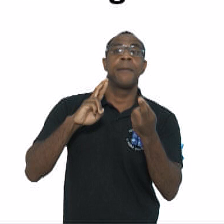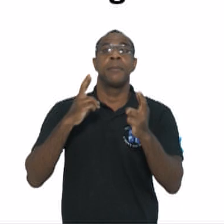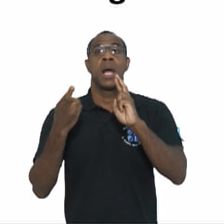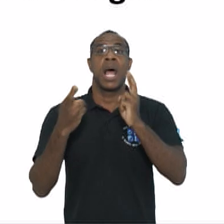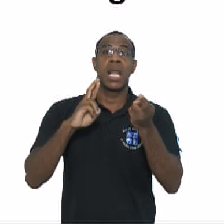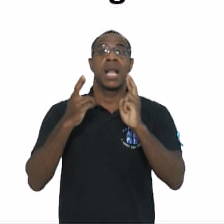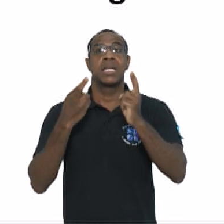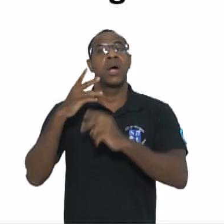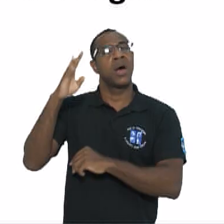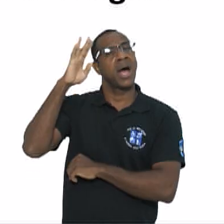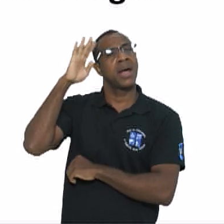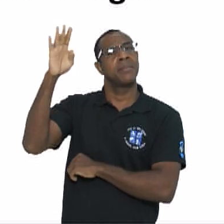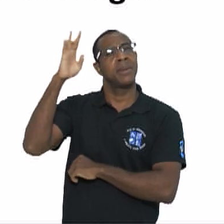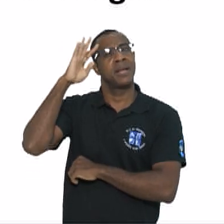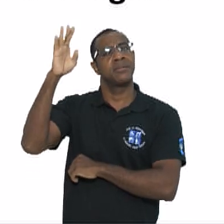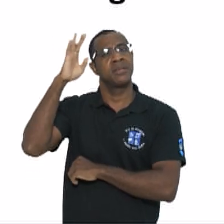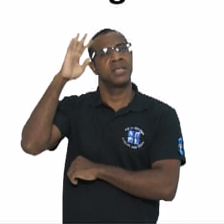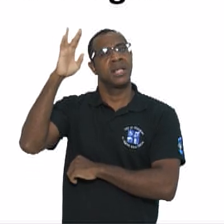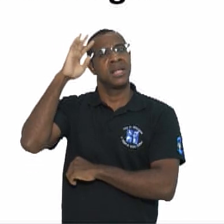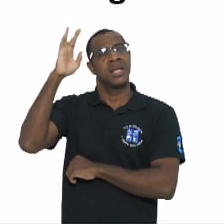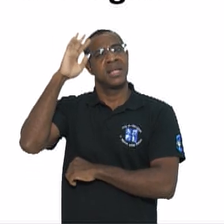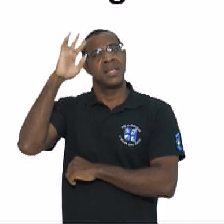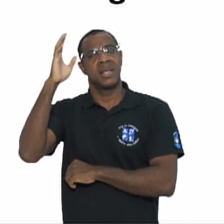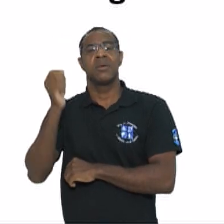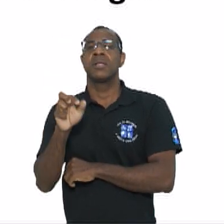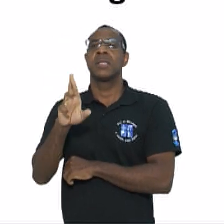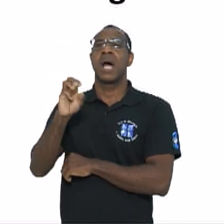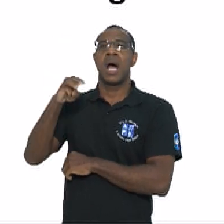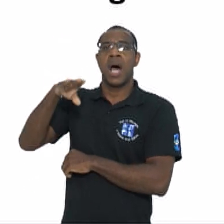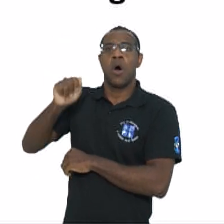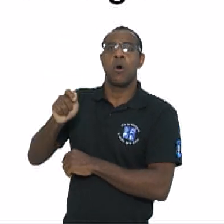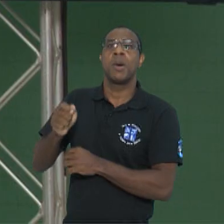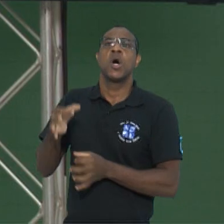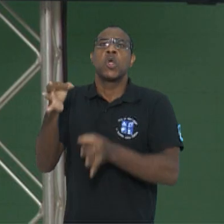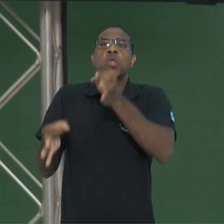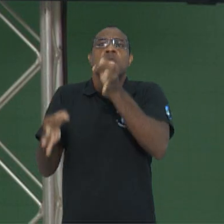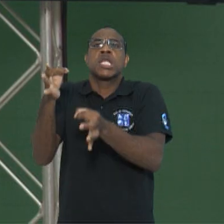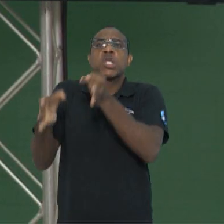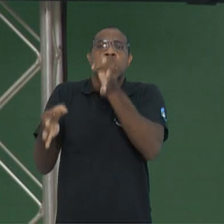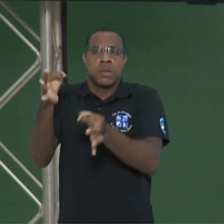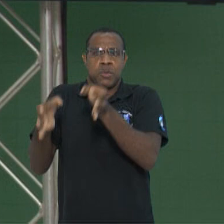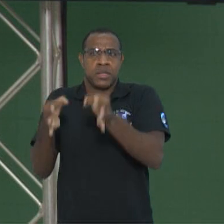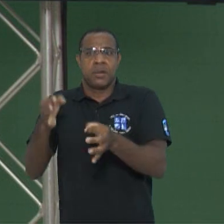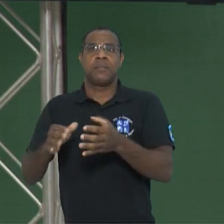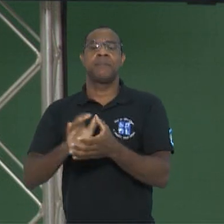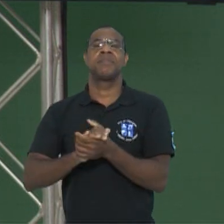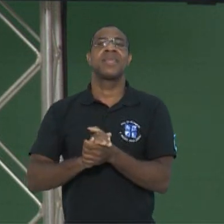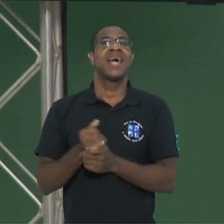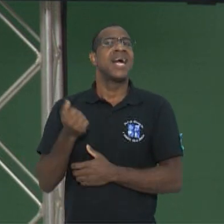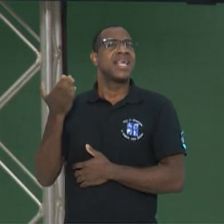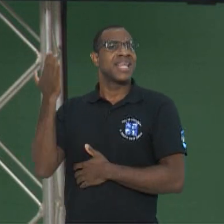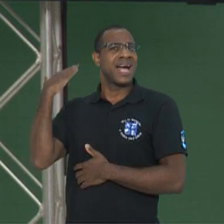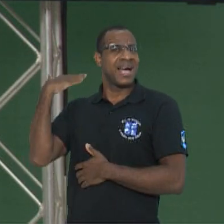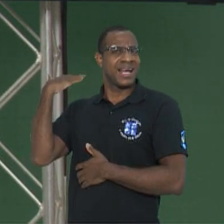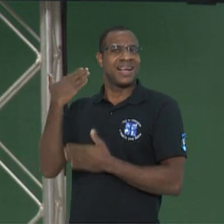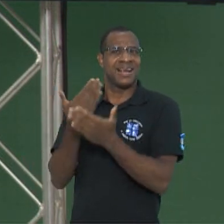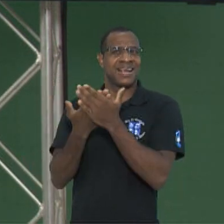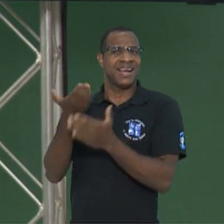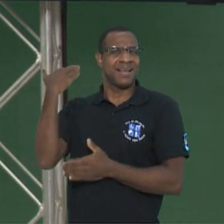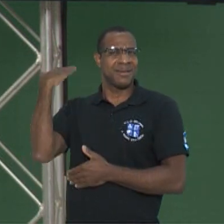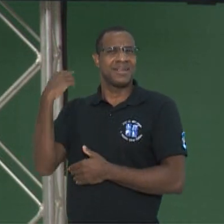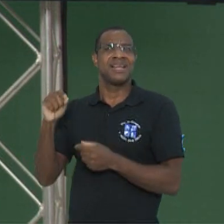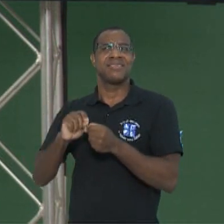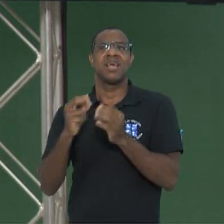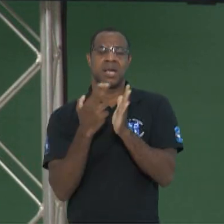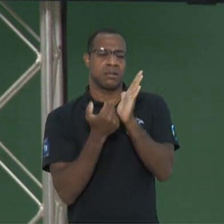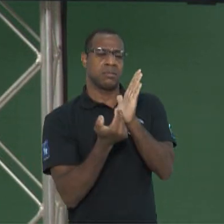egípcio do julgamento da alma com o tribunal de Anubis. Na aula passada nós colocamos, inclusive, aqueles desenhos bem